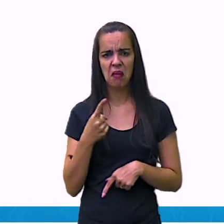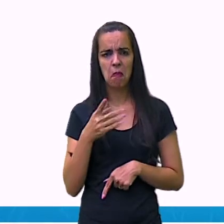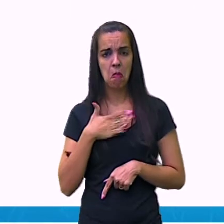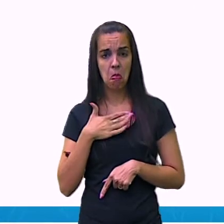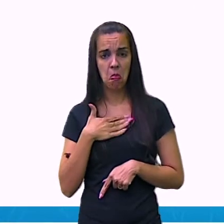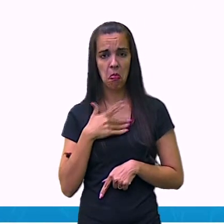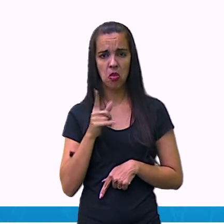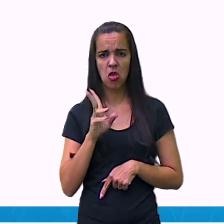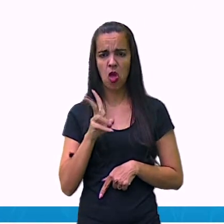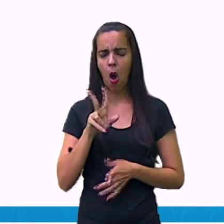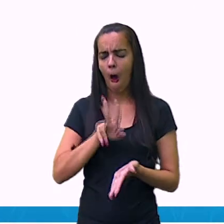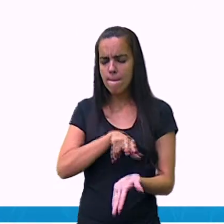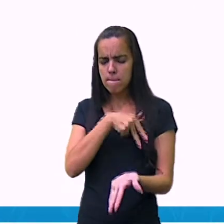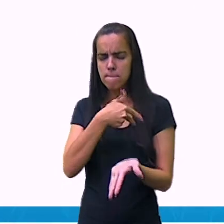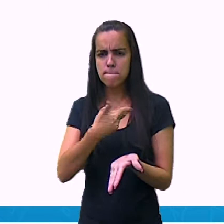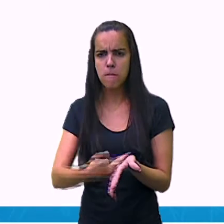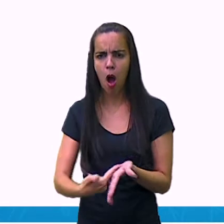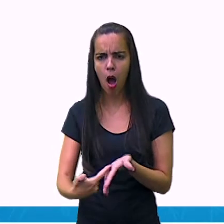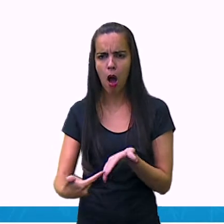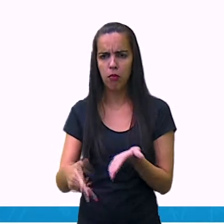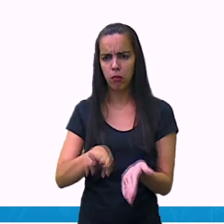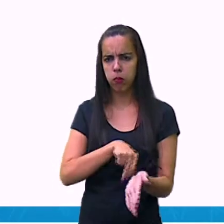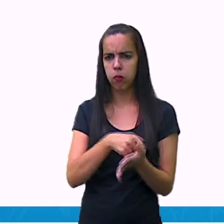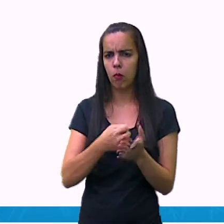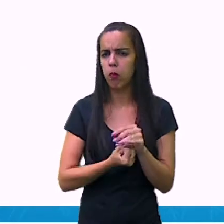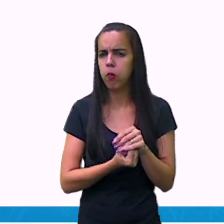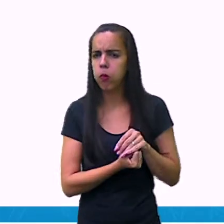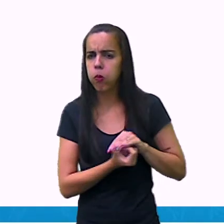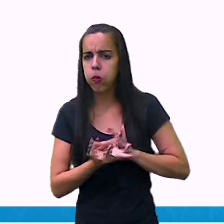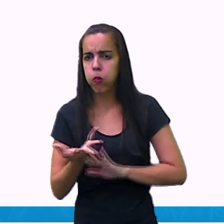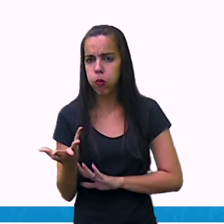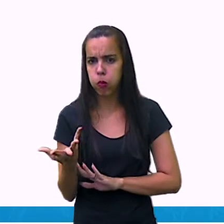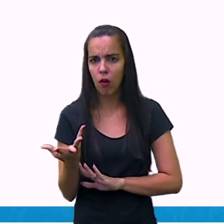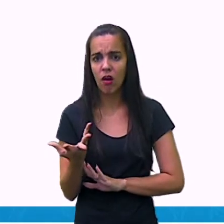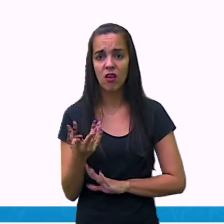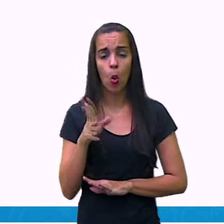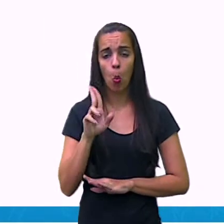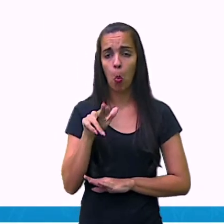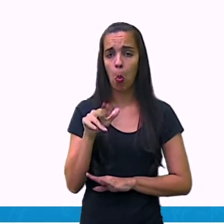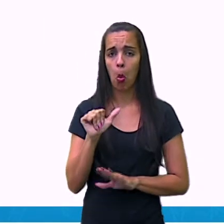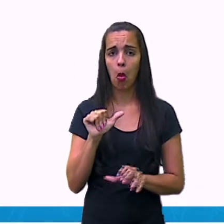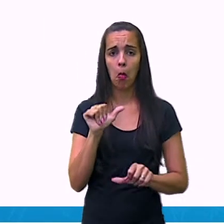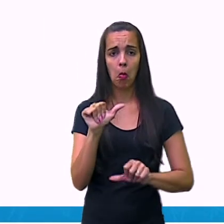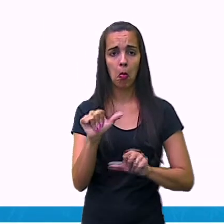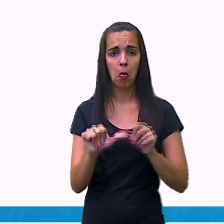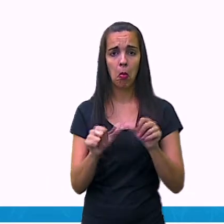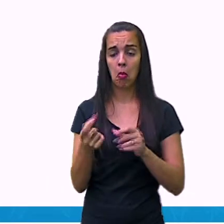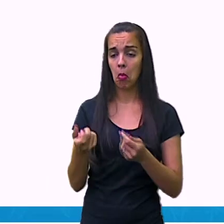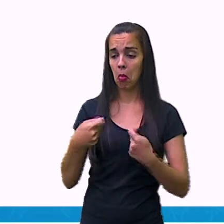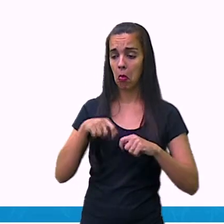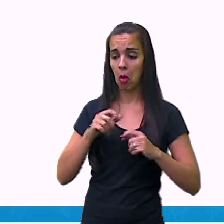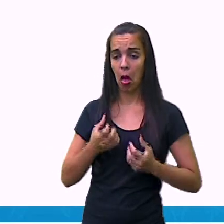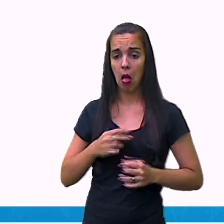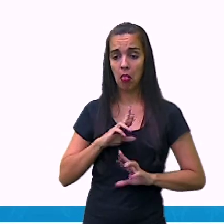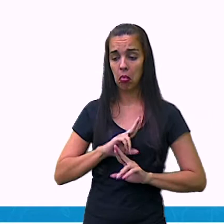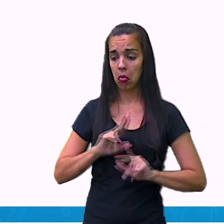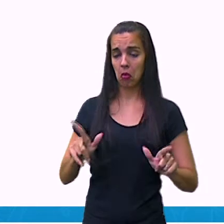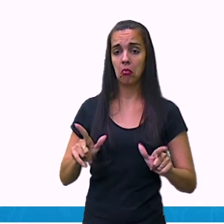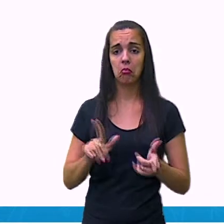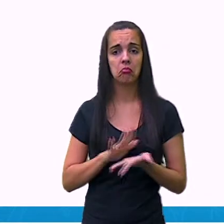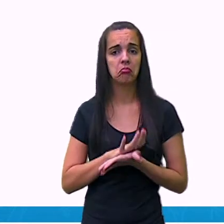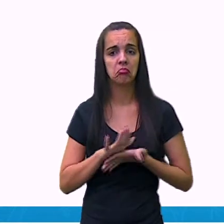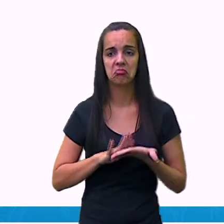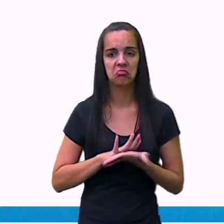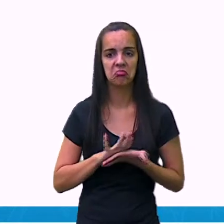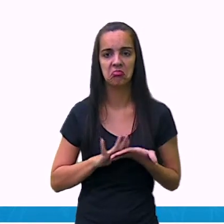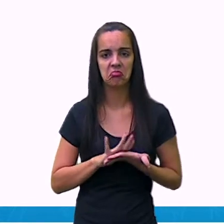Ela mesma já tinha caído um monte de vezes e nunca tinha conseguido